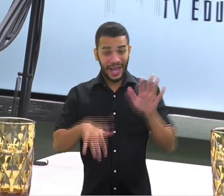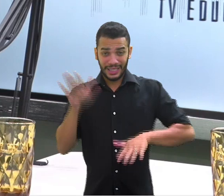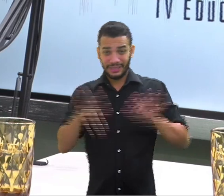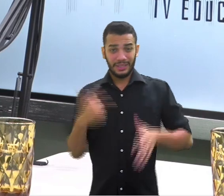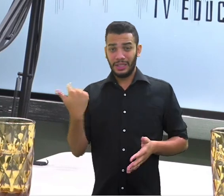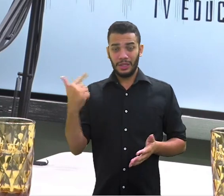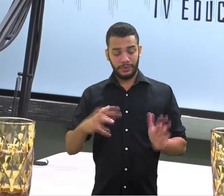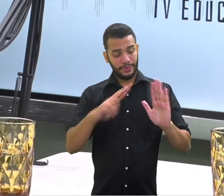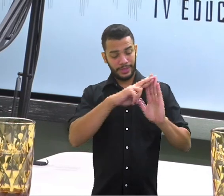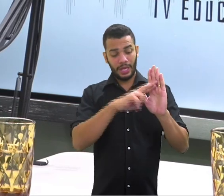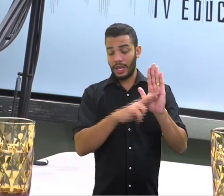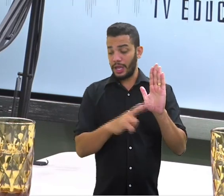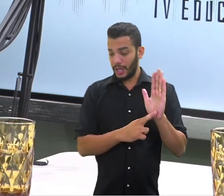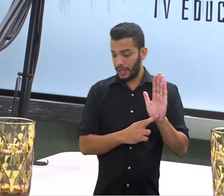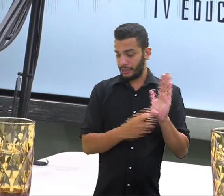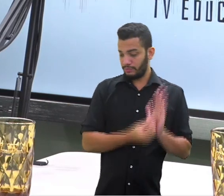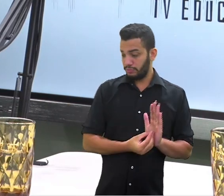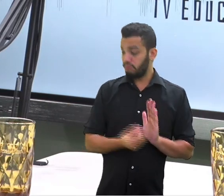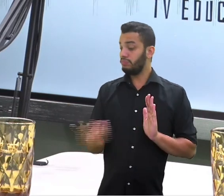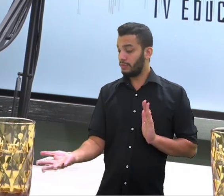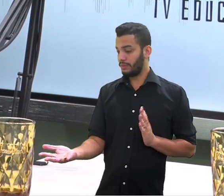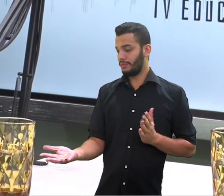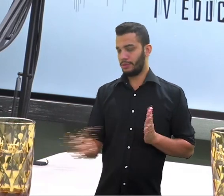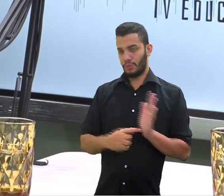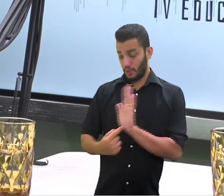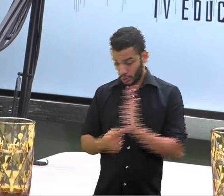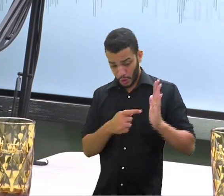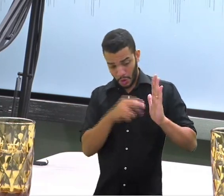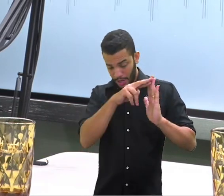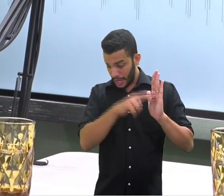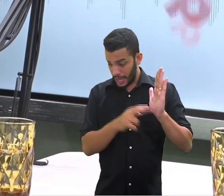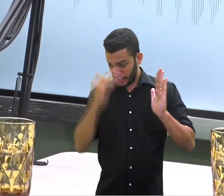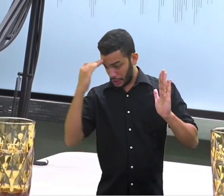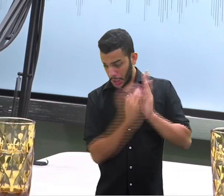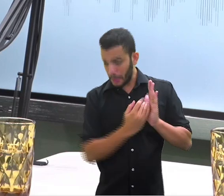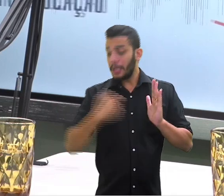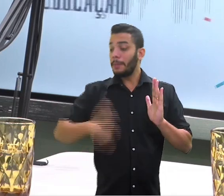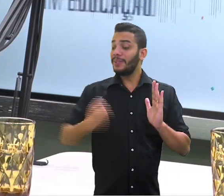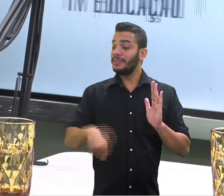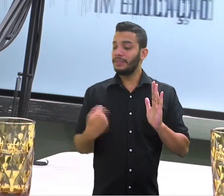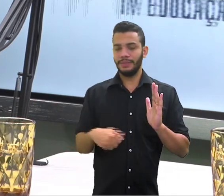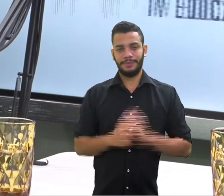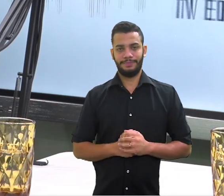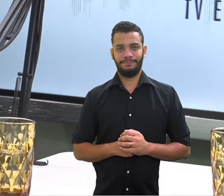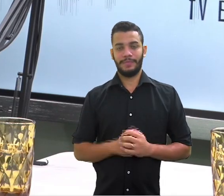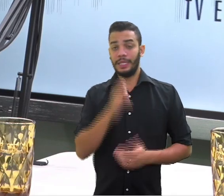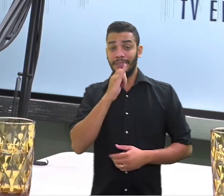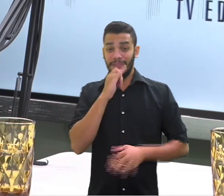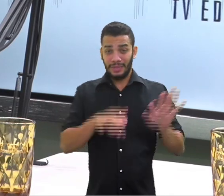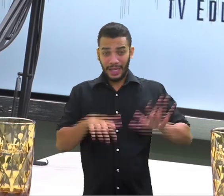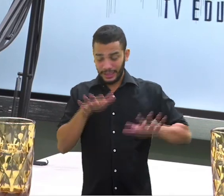de conhecimento, o aluno sai da rua muitas vezes de um ambiente que existem alguns conflitos e acha que a